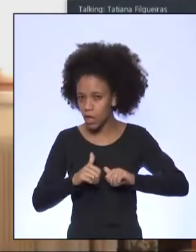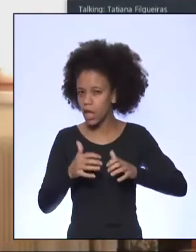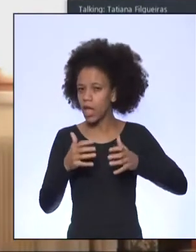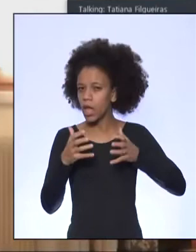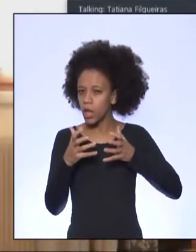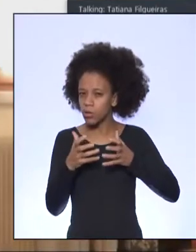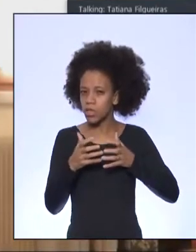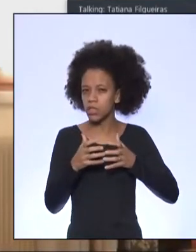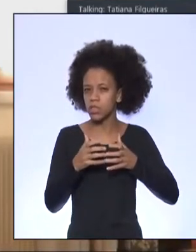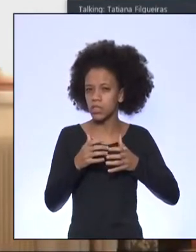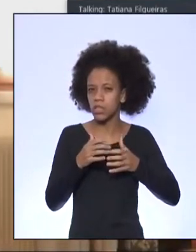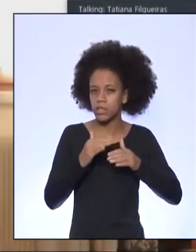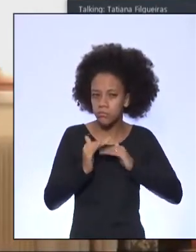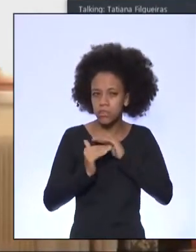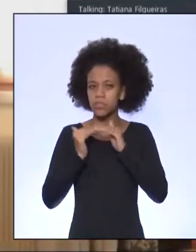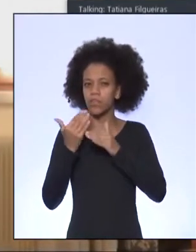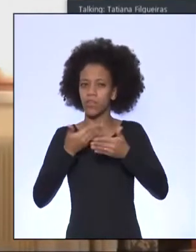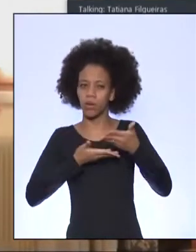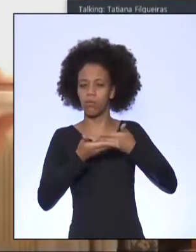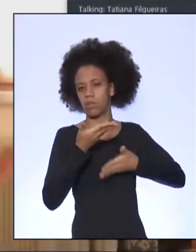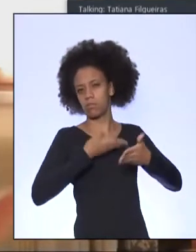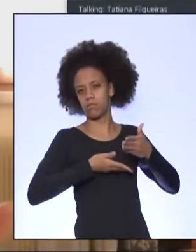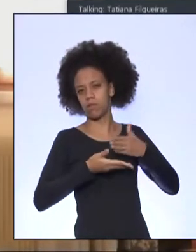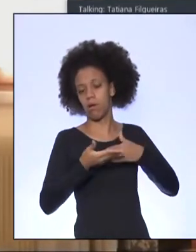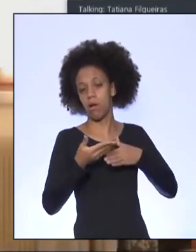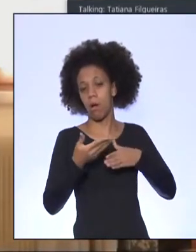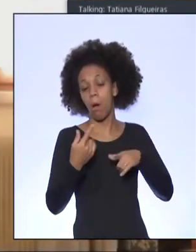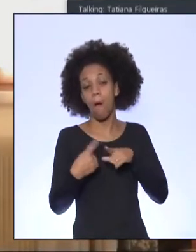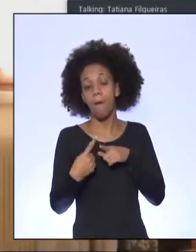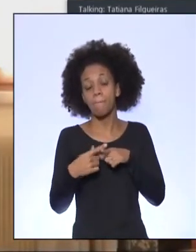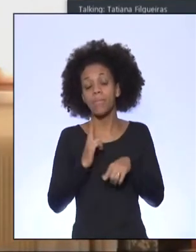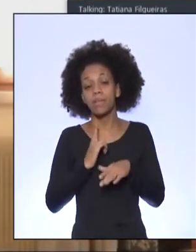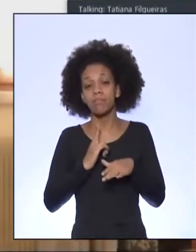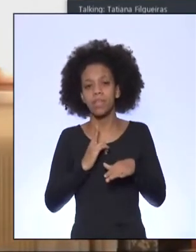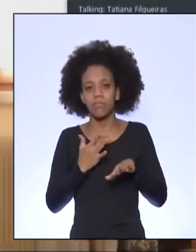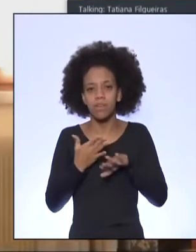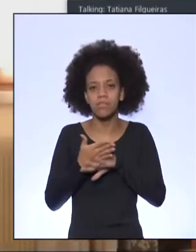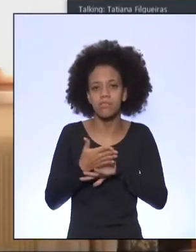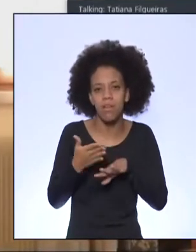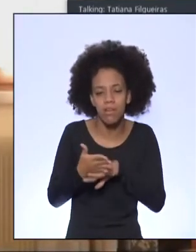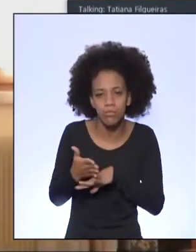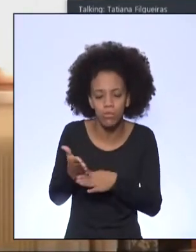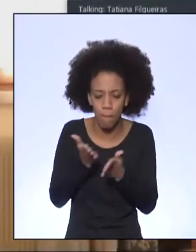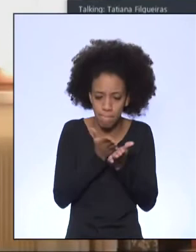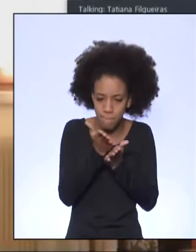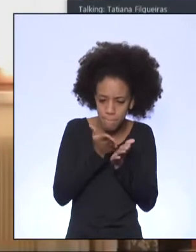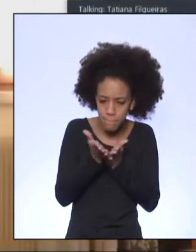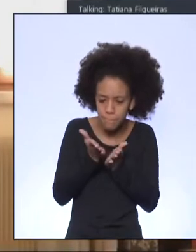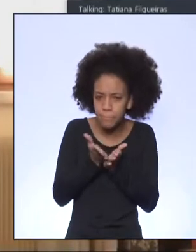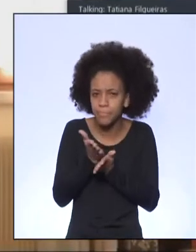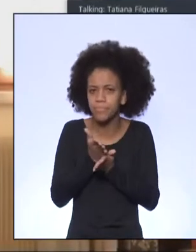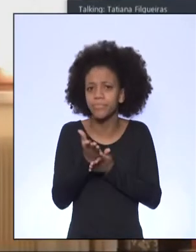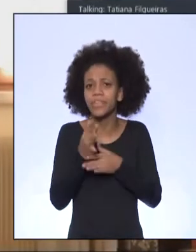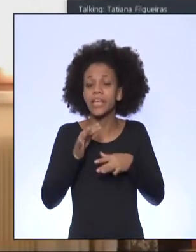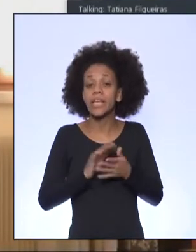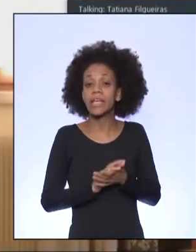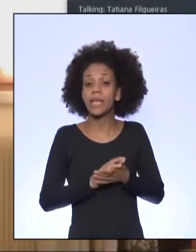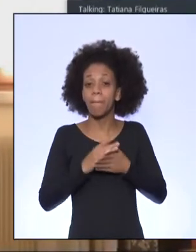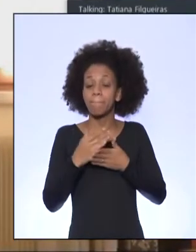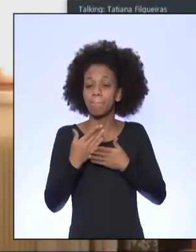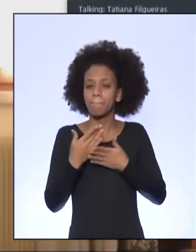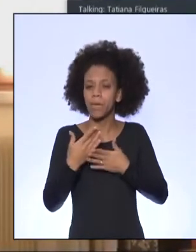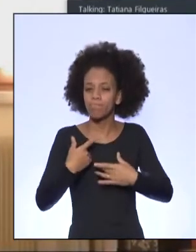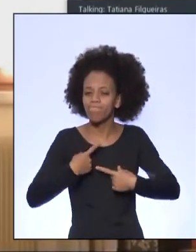desenvolver colaboração. E daí ele tem acessos a materiais, a formação sobre colaboração, e ele é provocado